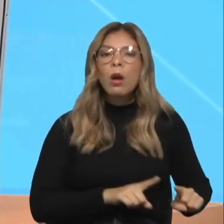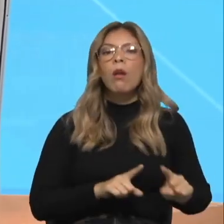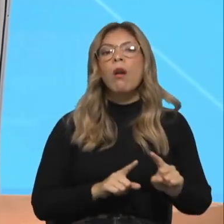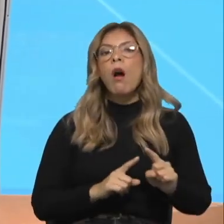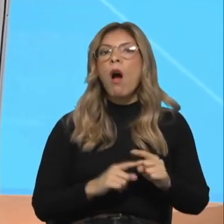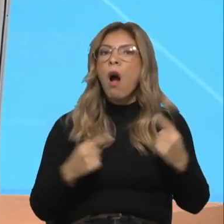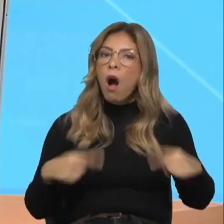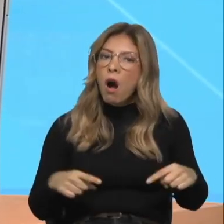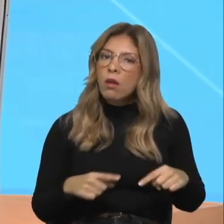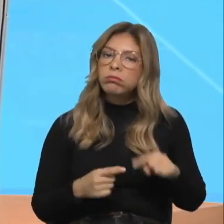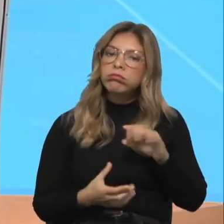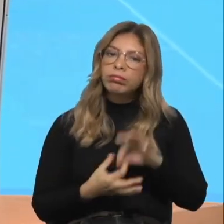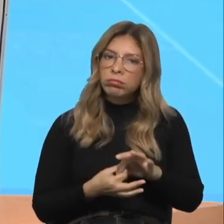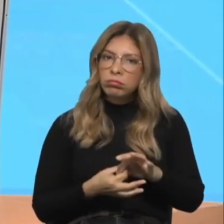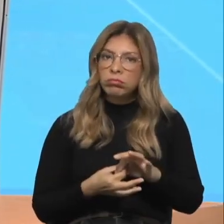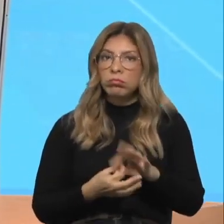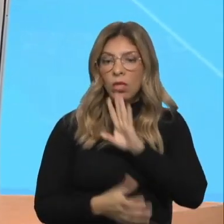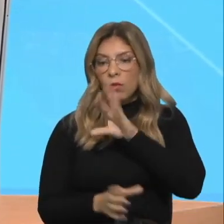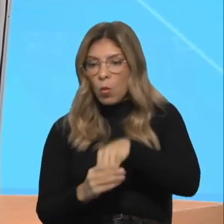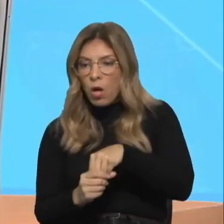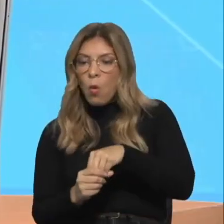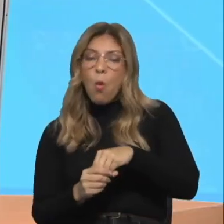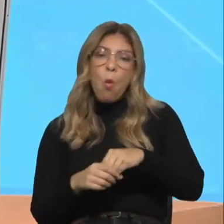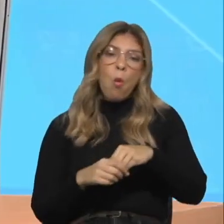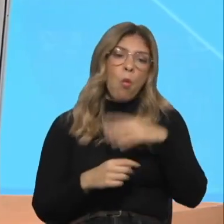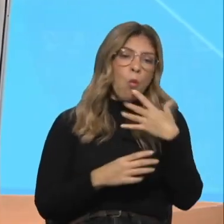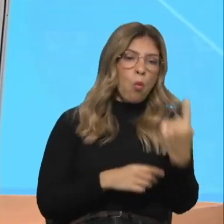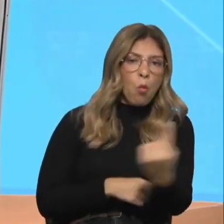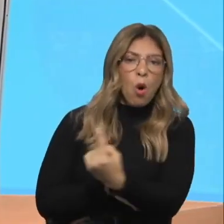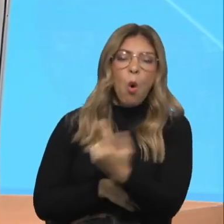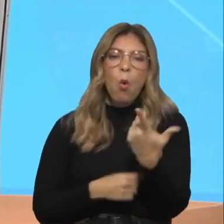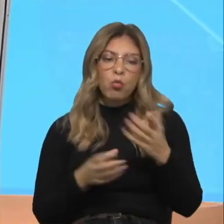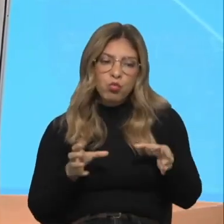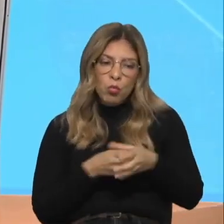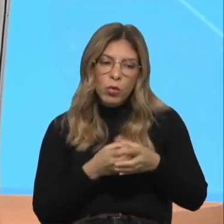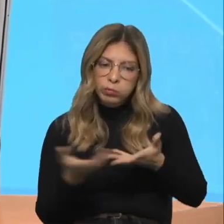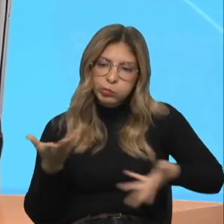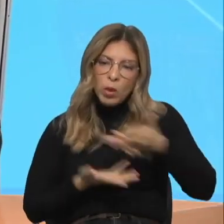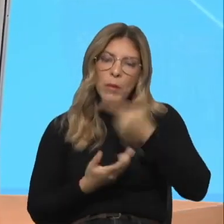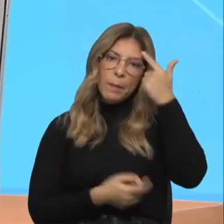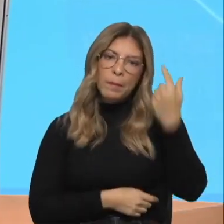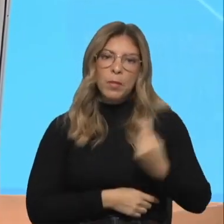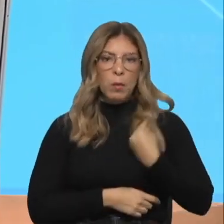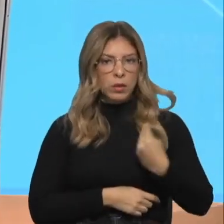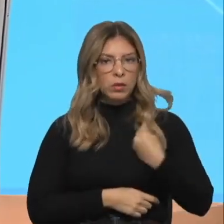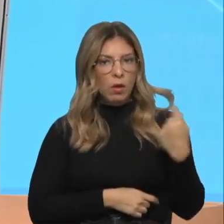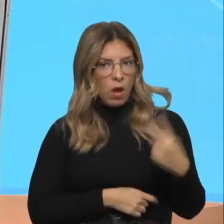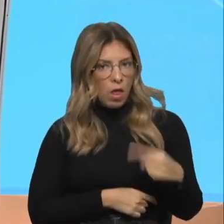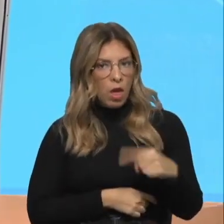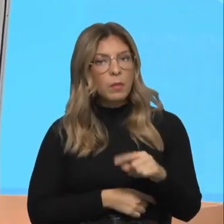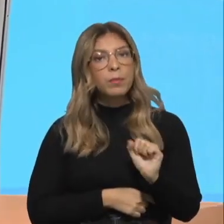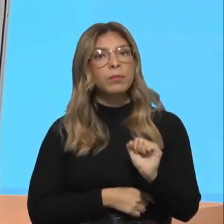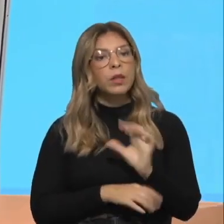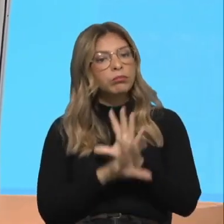protagonistas individuais e coletivos, sem ter a preocupação e, diria, a tentação de